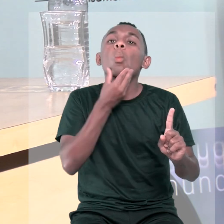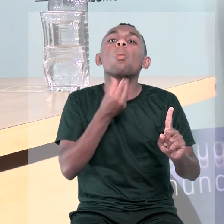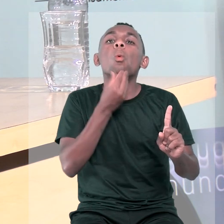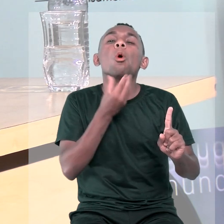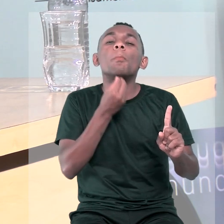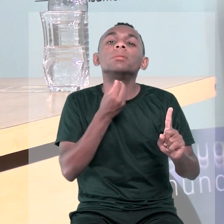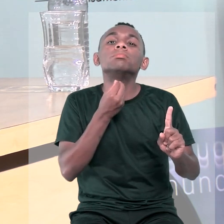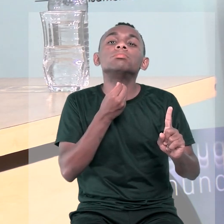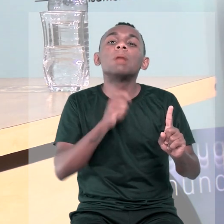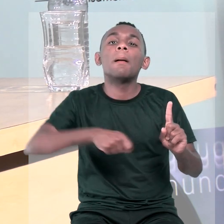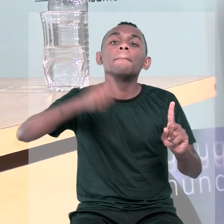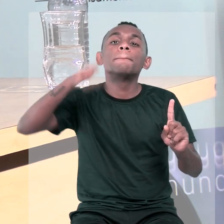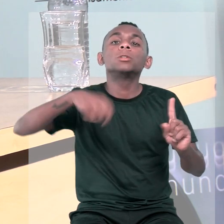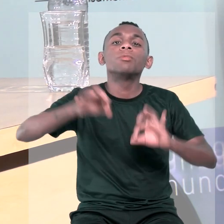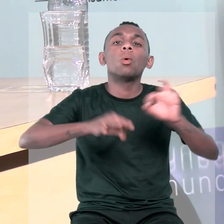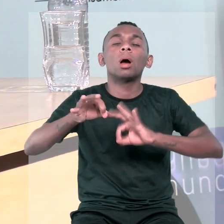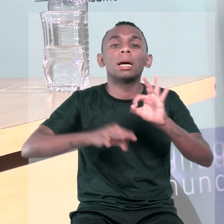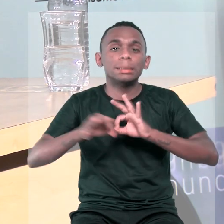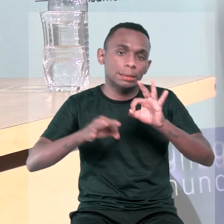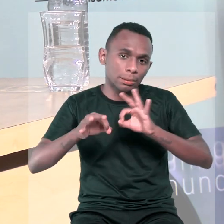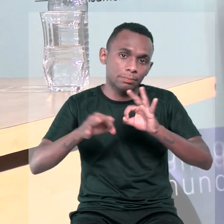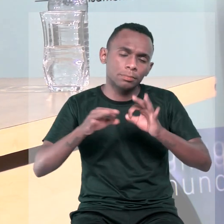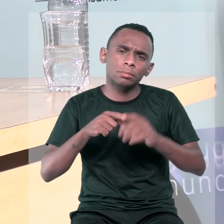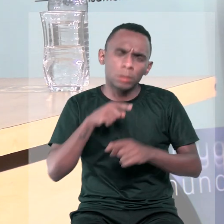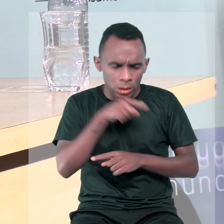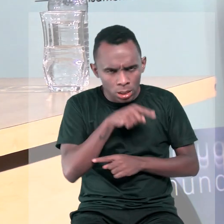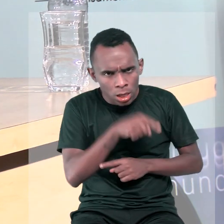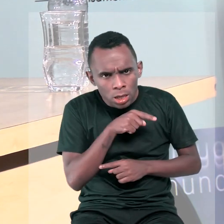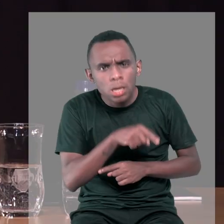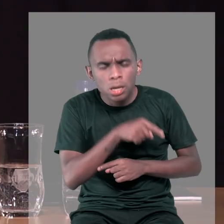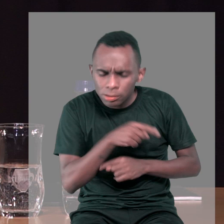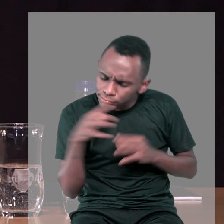transporte para os campos. Eichmann